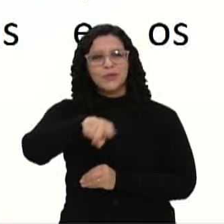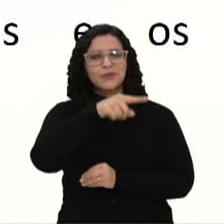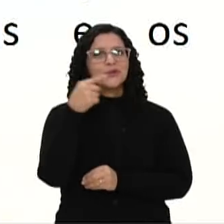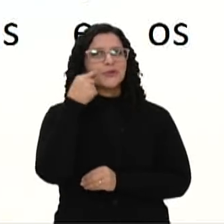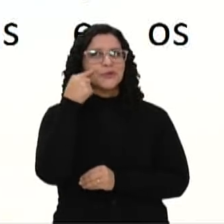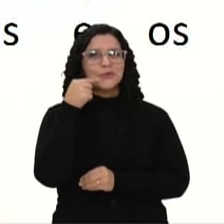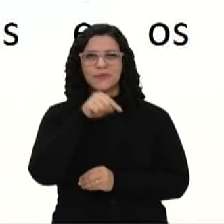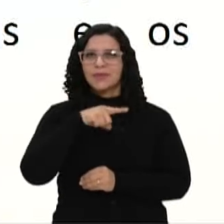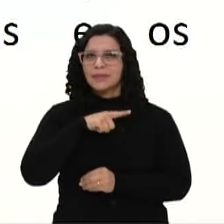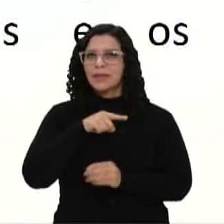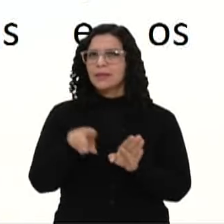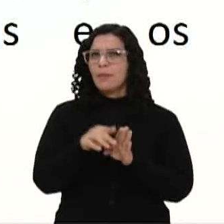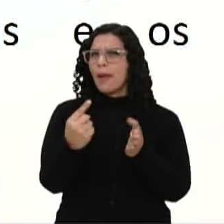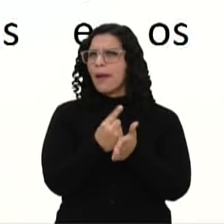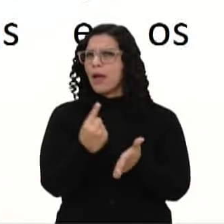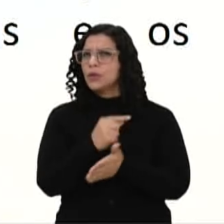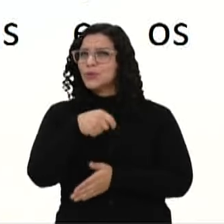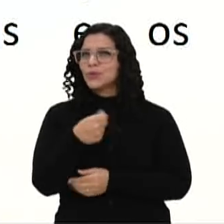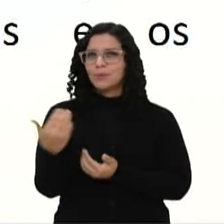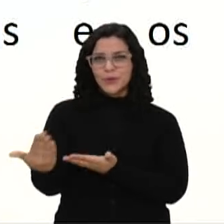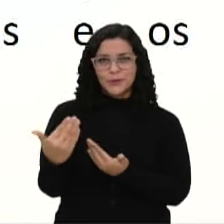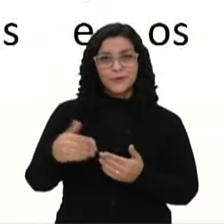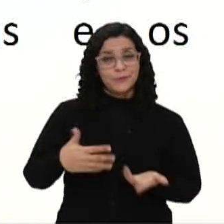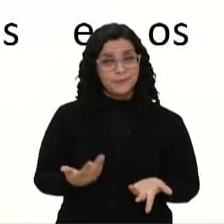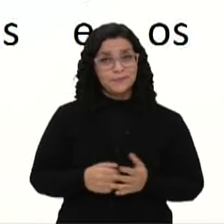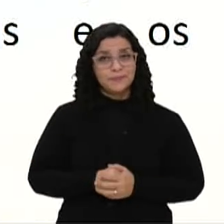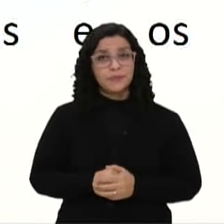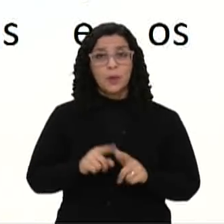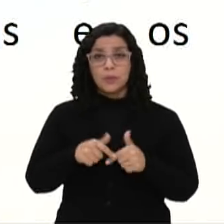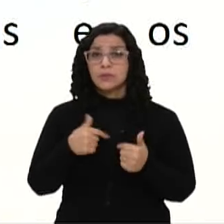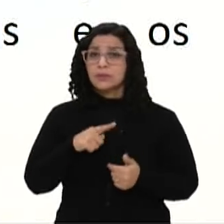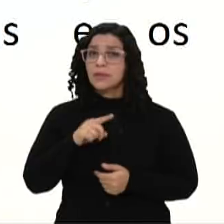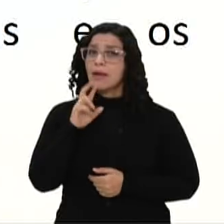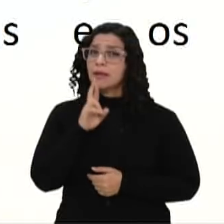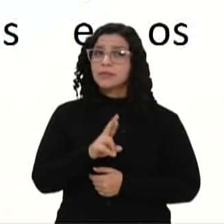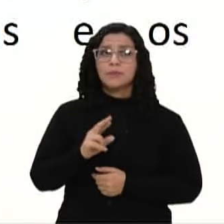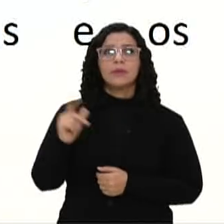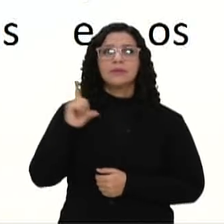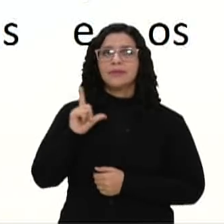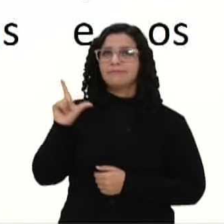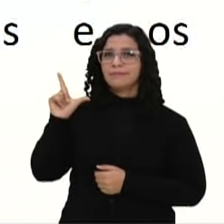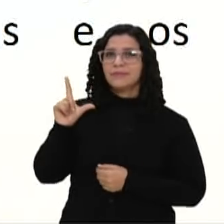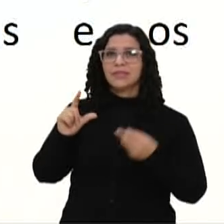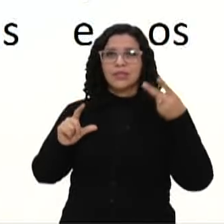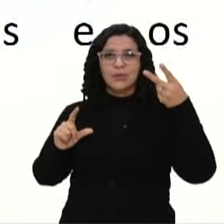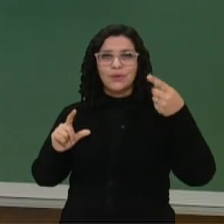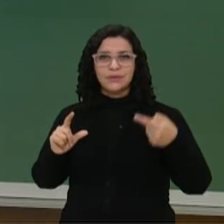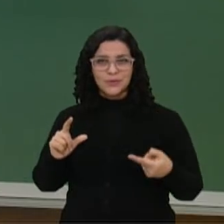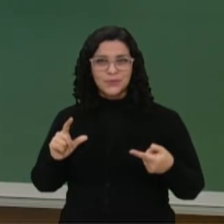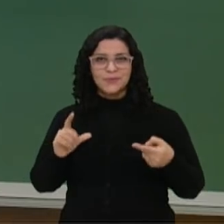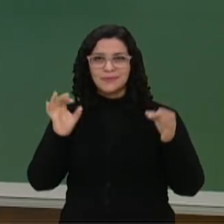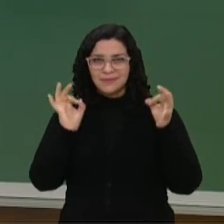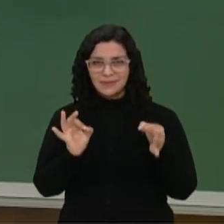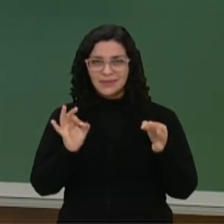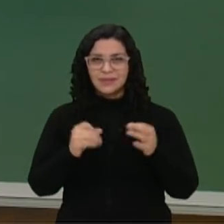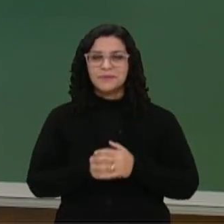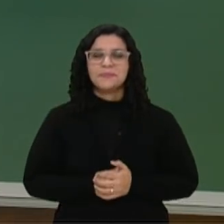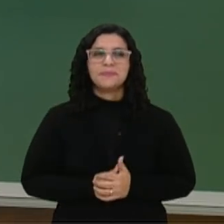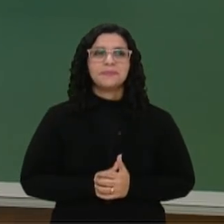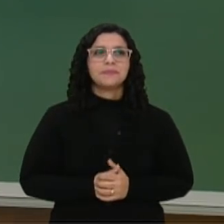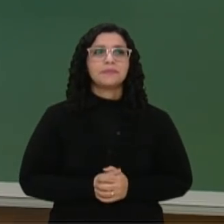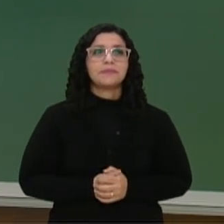e os questionamentos dos jovens. Isso mesmo. Então temos aqui a correção e identificação da introdução e do